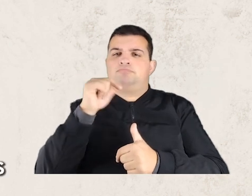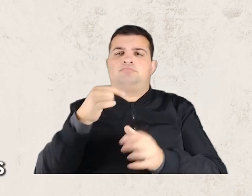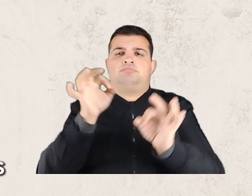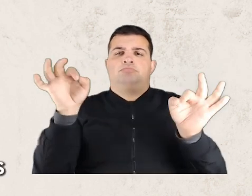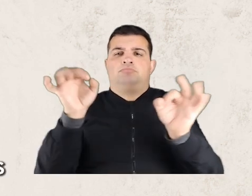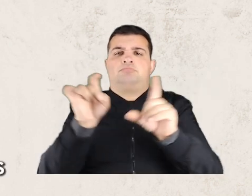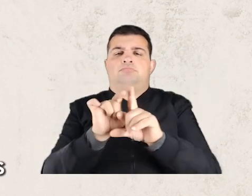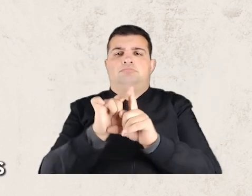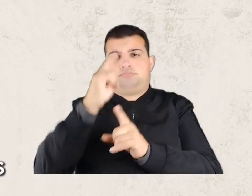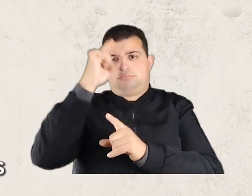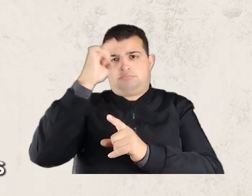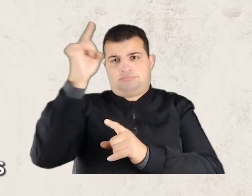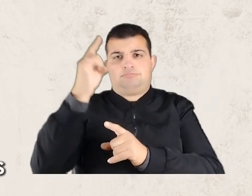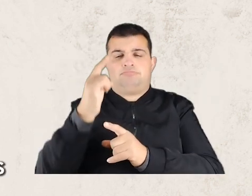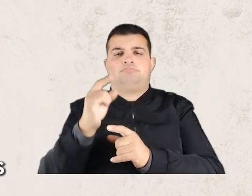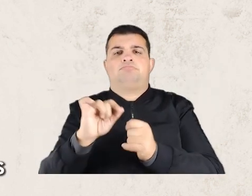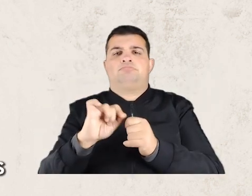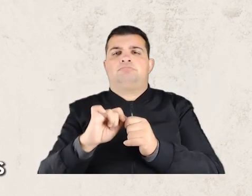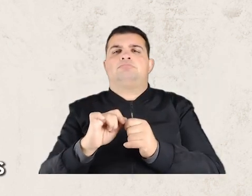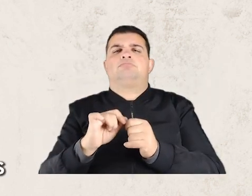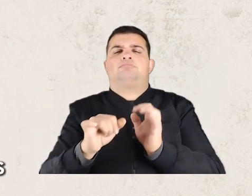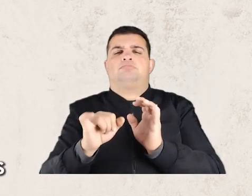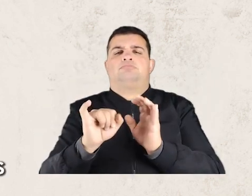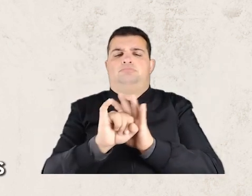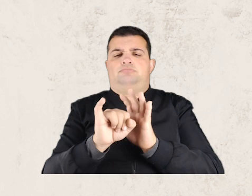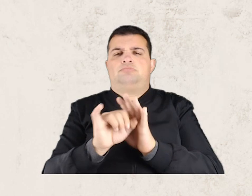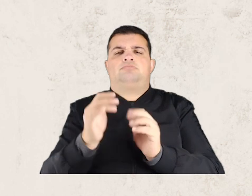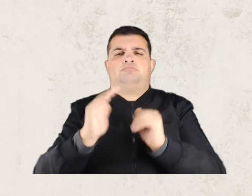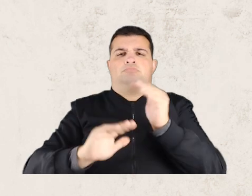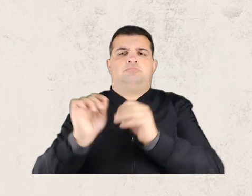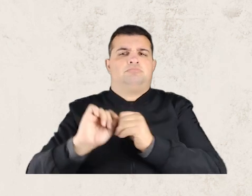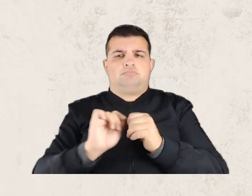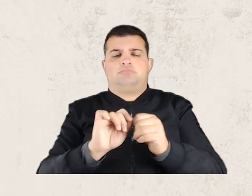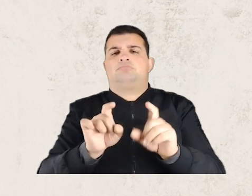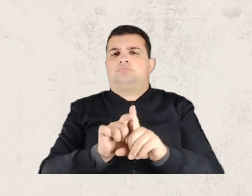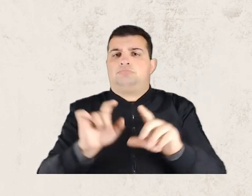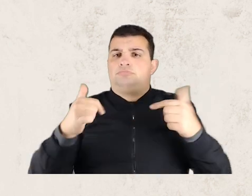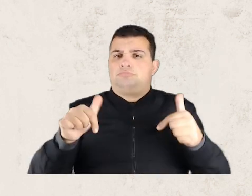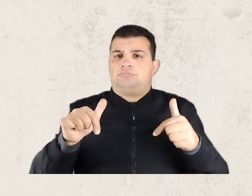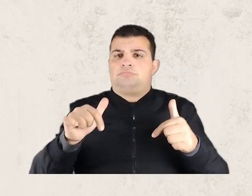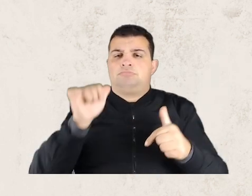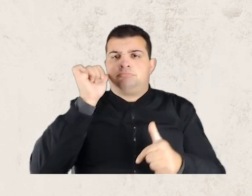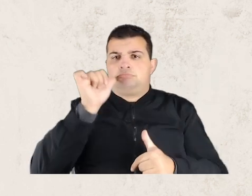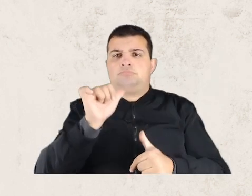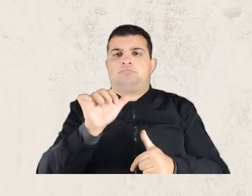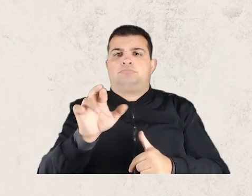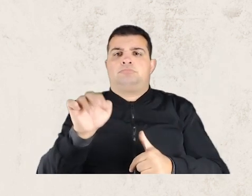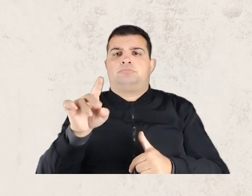trabalho lá no MST com as crianças, fazendo livrinho, historinha, eu trabalho na FEBEM com as